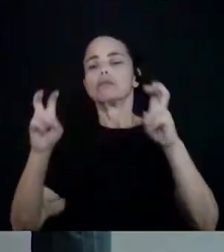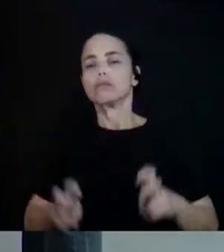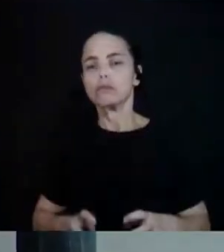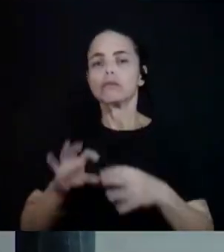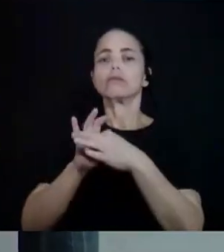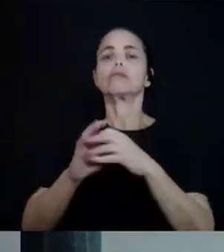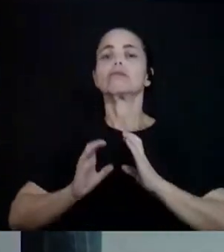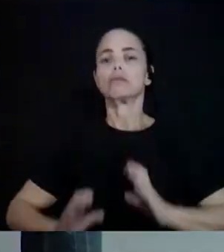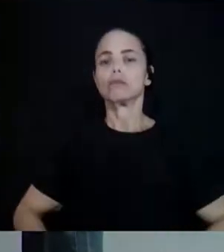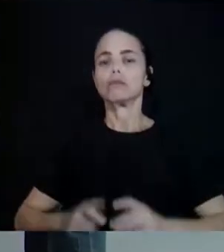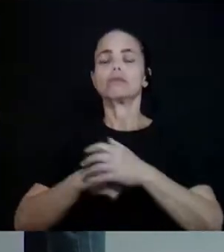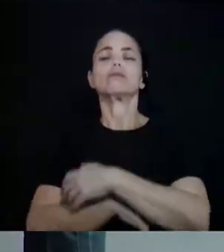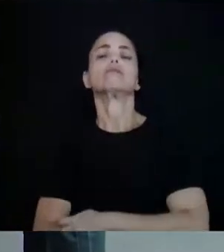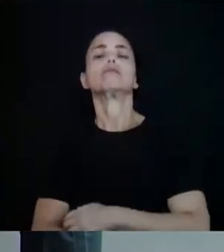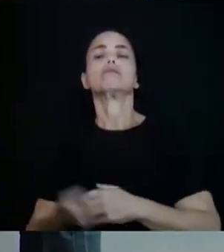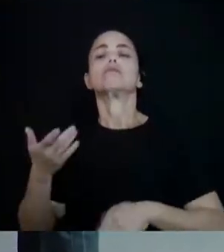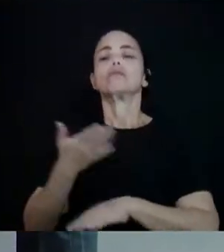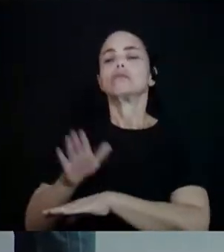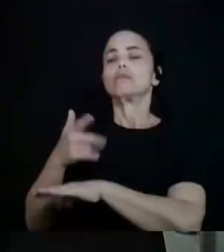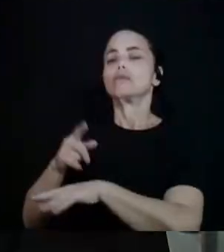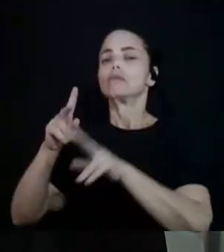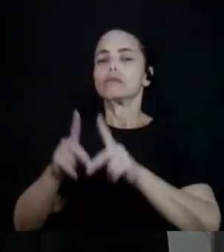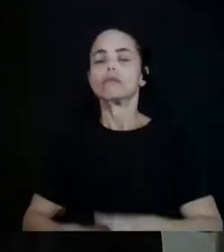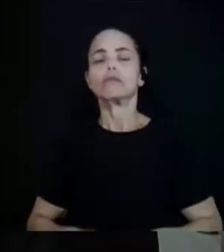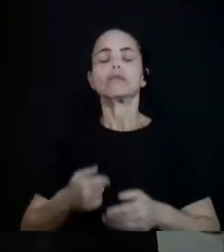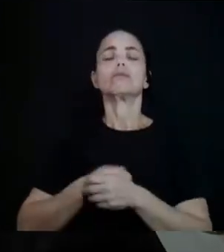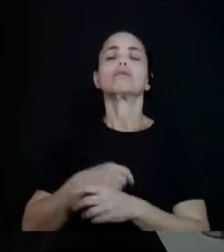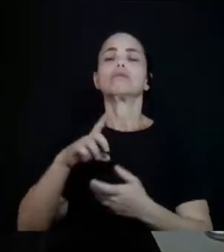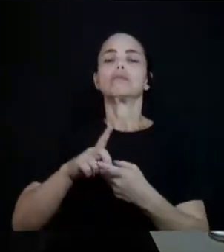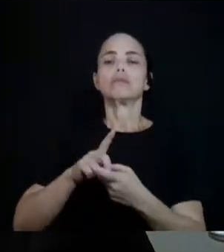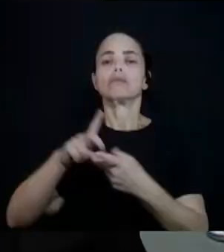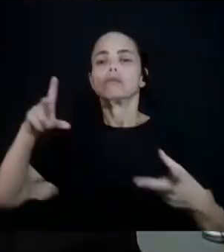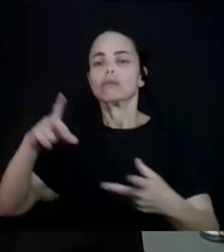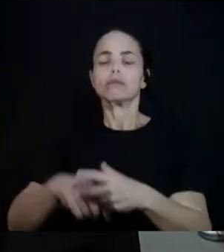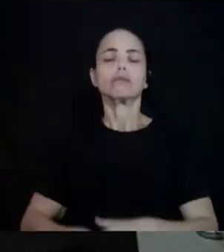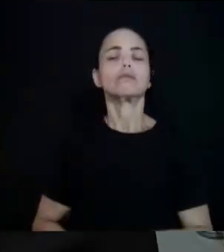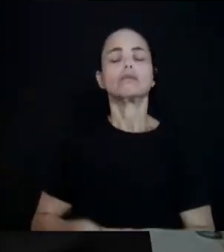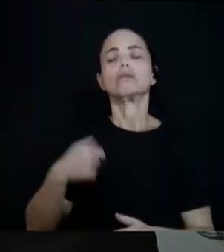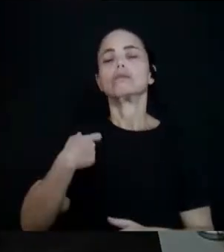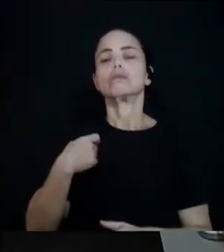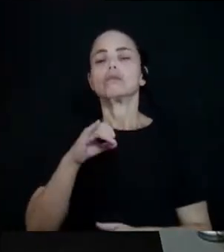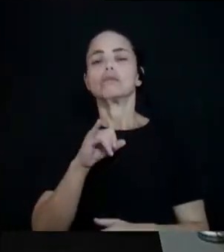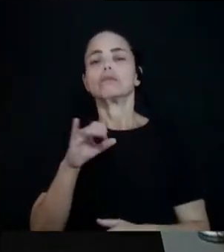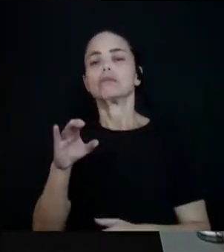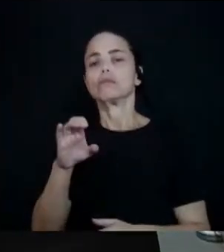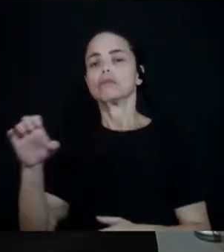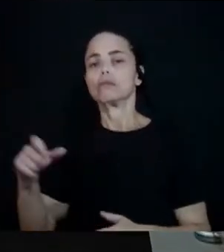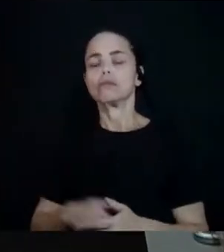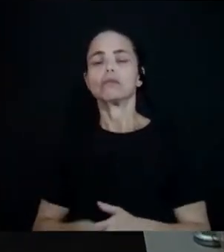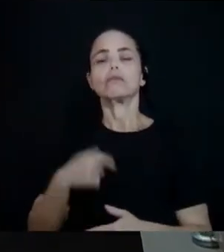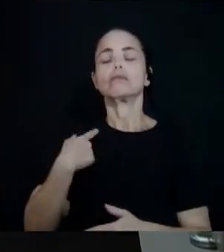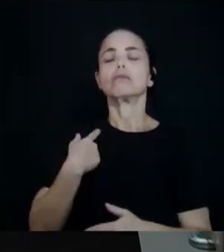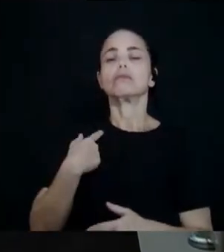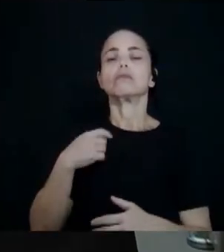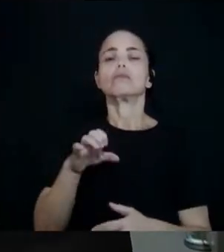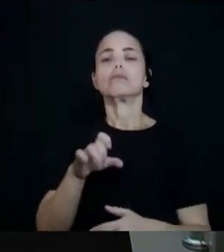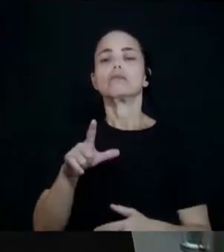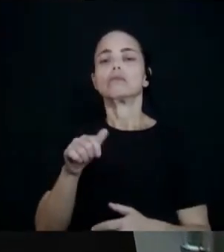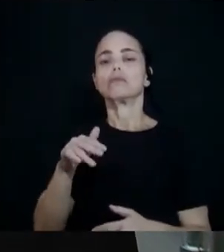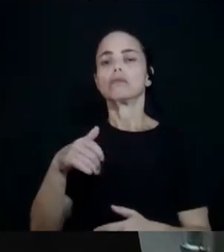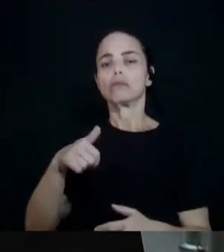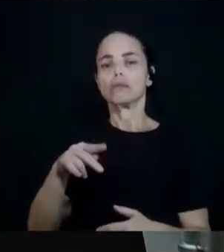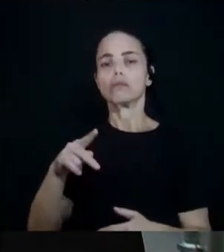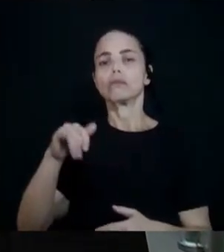à participação popular e à democracia. Esse programa com o CIEE, né, que é desenvolvido com a Elecamp, dá oportunidade a eles de